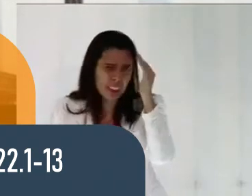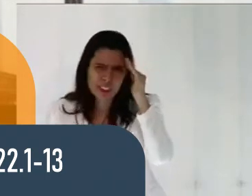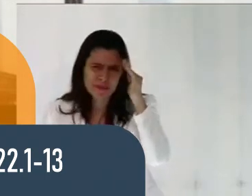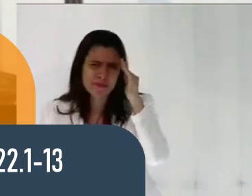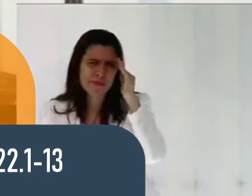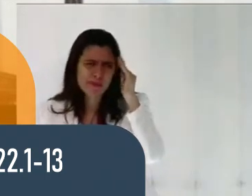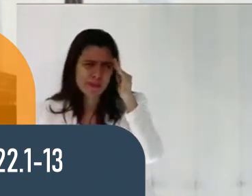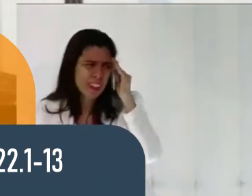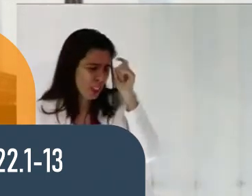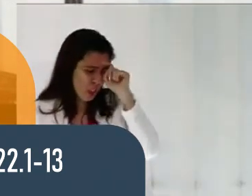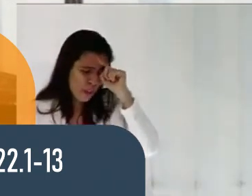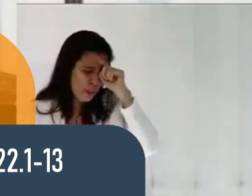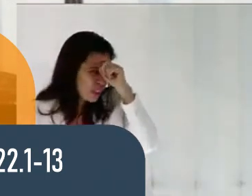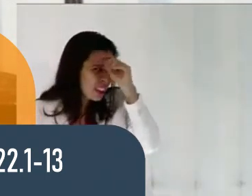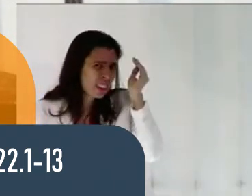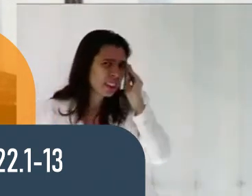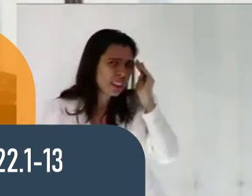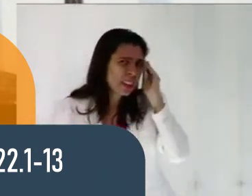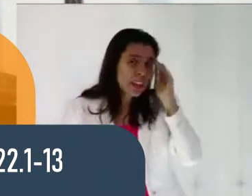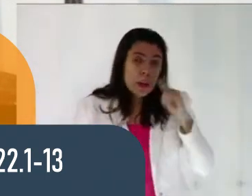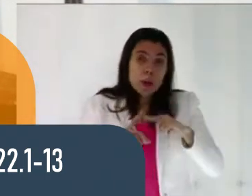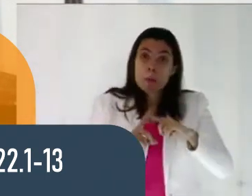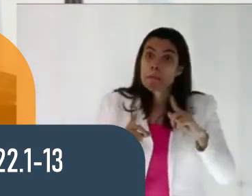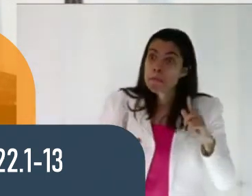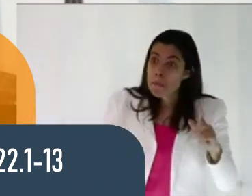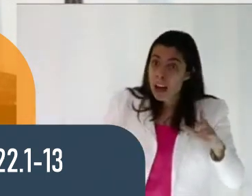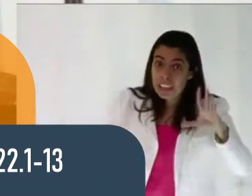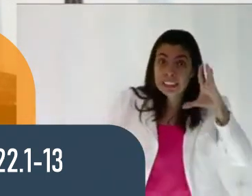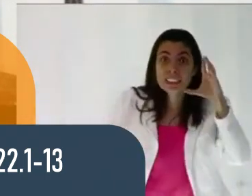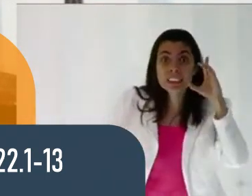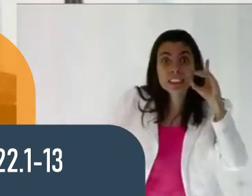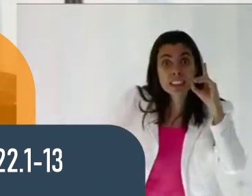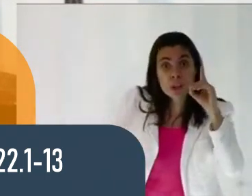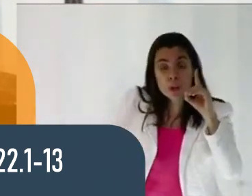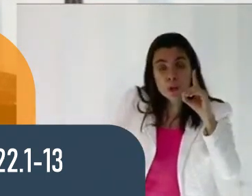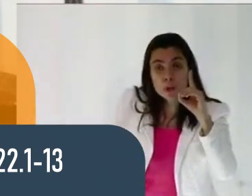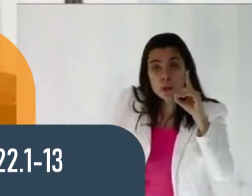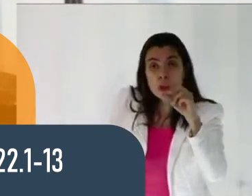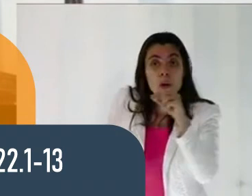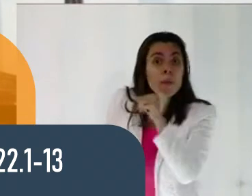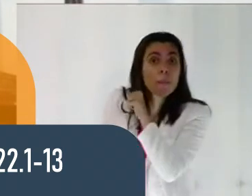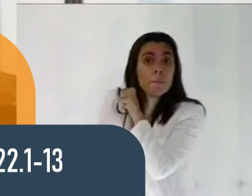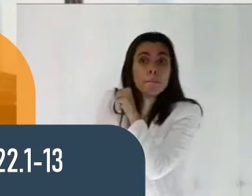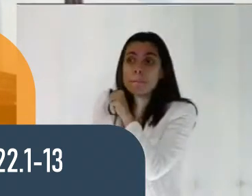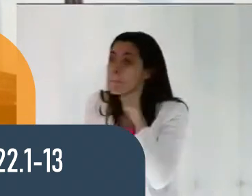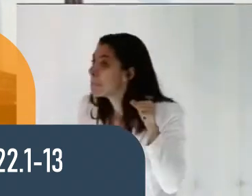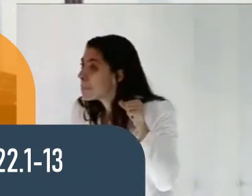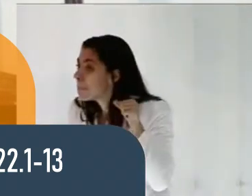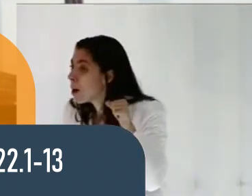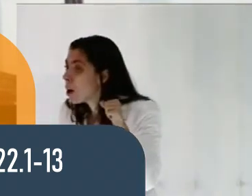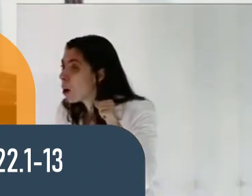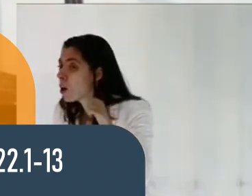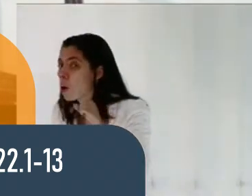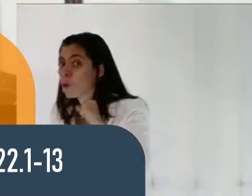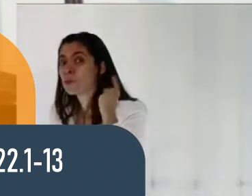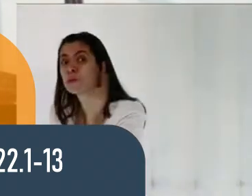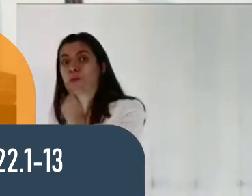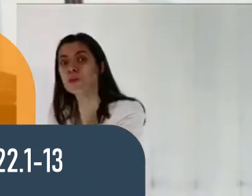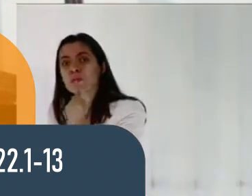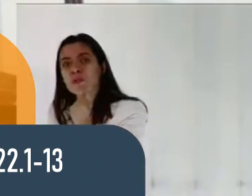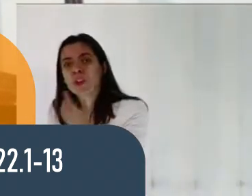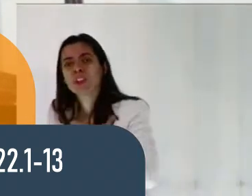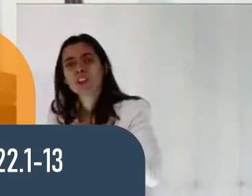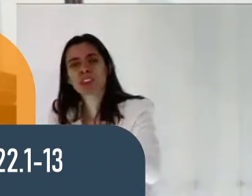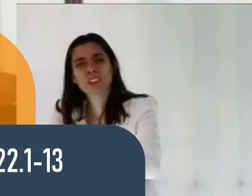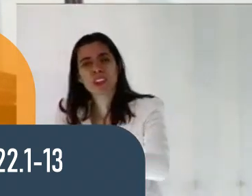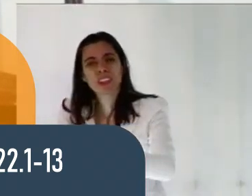mas o Senhor estava agora sacrificando o seu próprio Filho para nos redimir, para nos resgatar, para termos